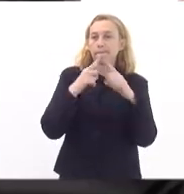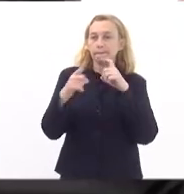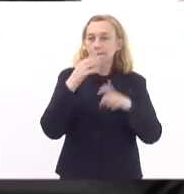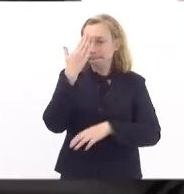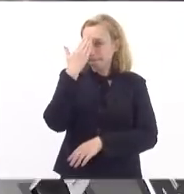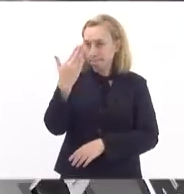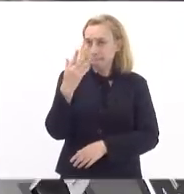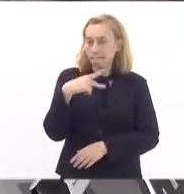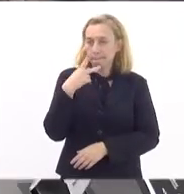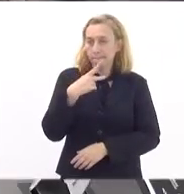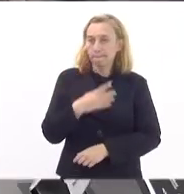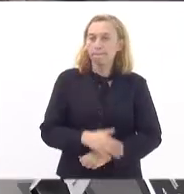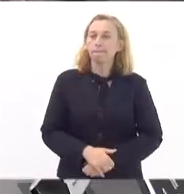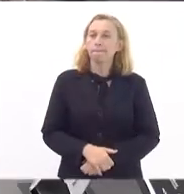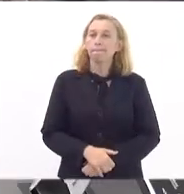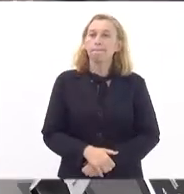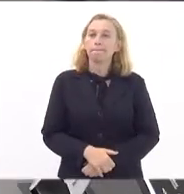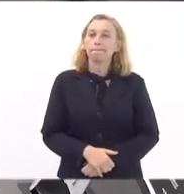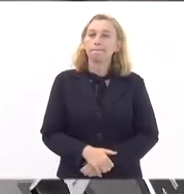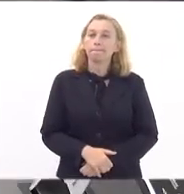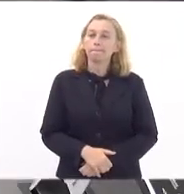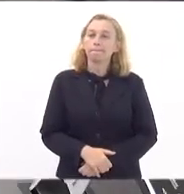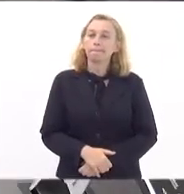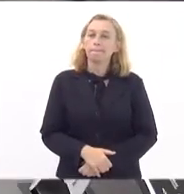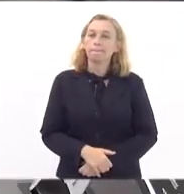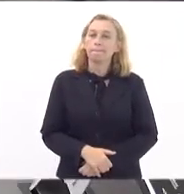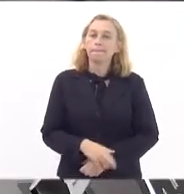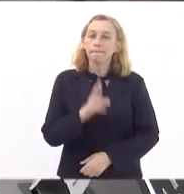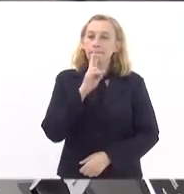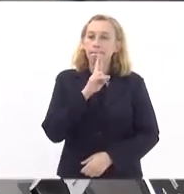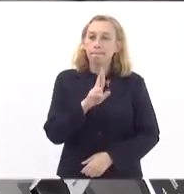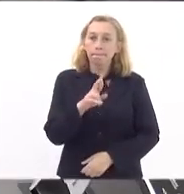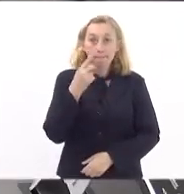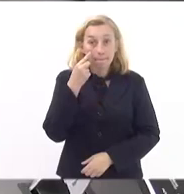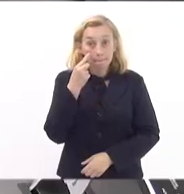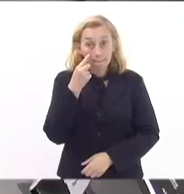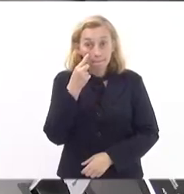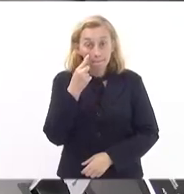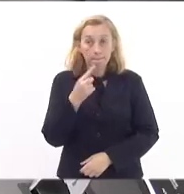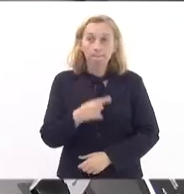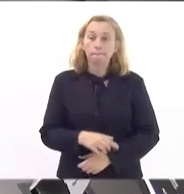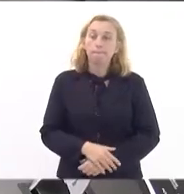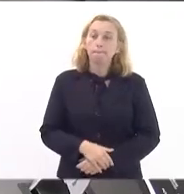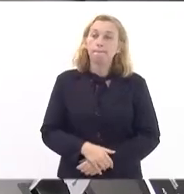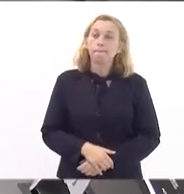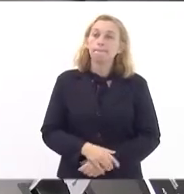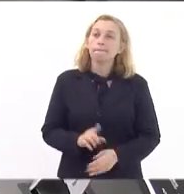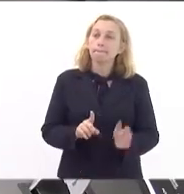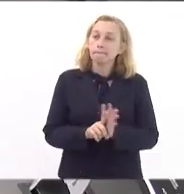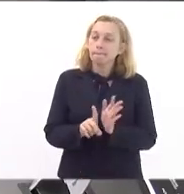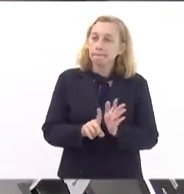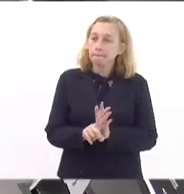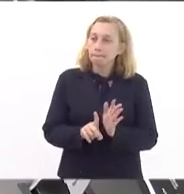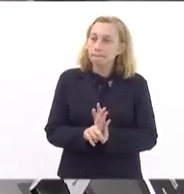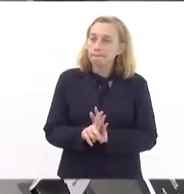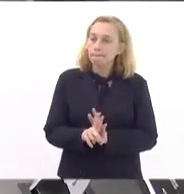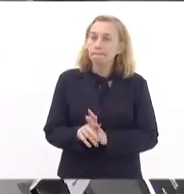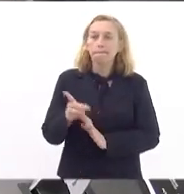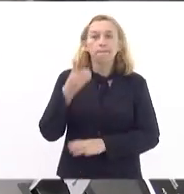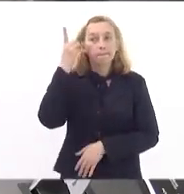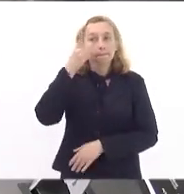minhas considerações e e agora vamos ver a resposta da escola ver as perguntas estão ao lado tem que tá da